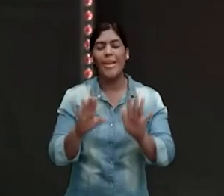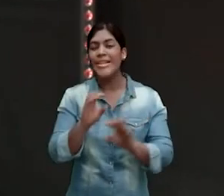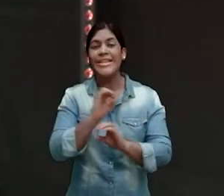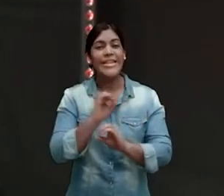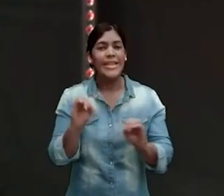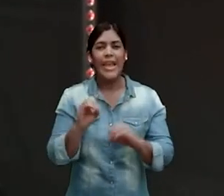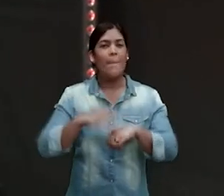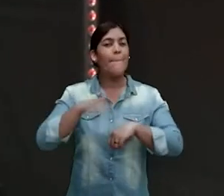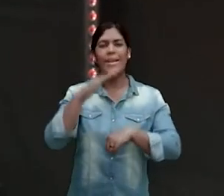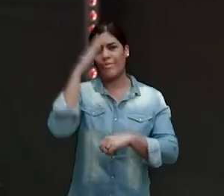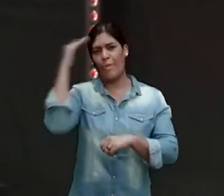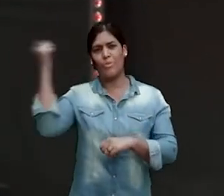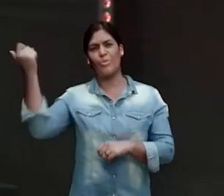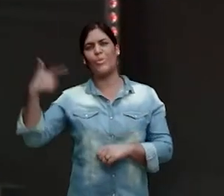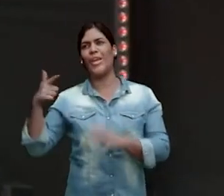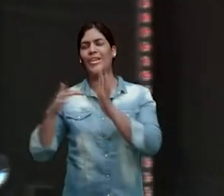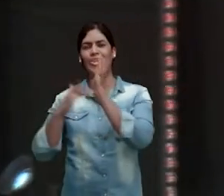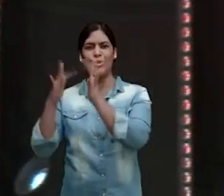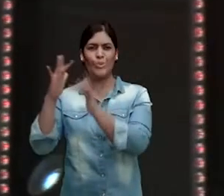do que Jesus